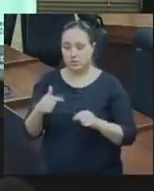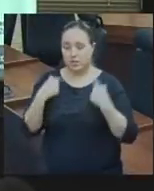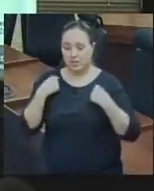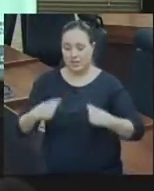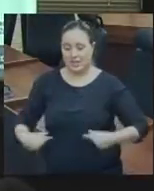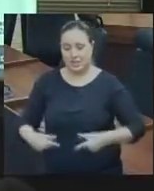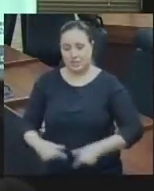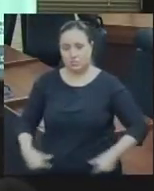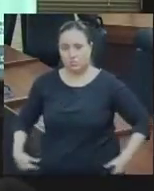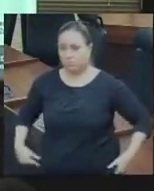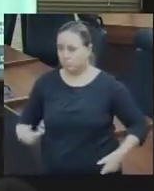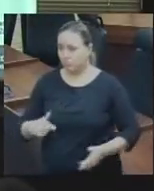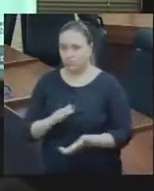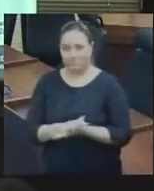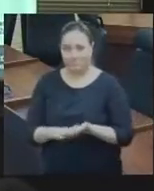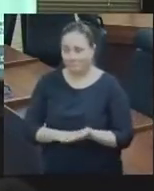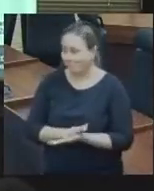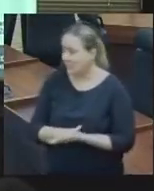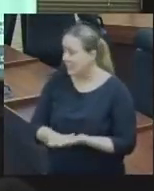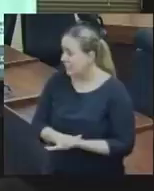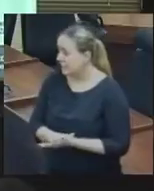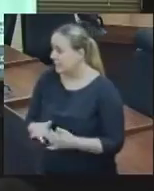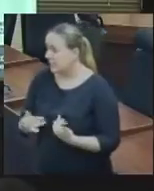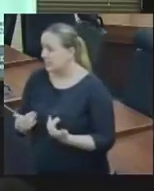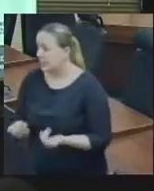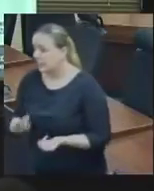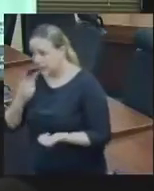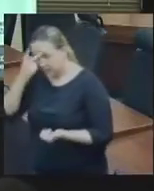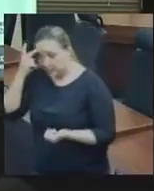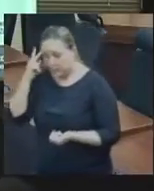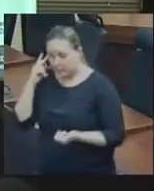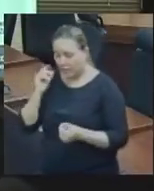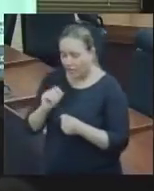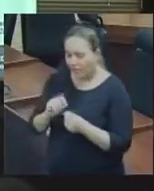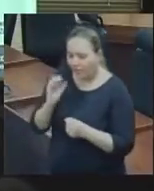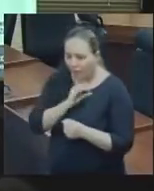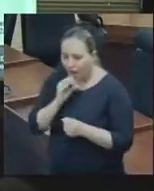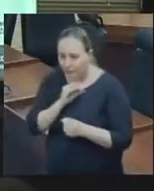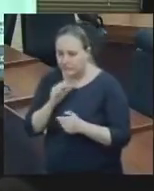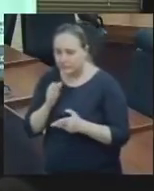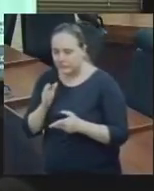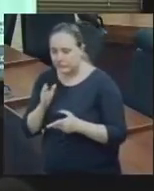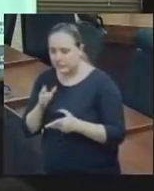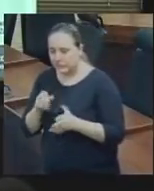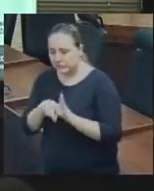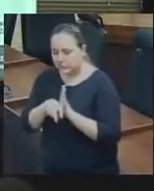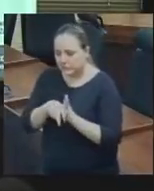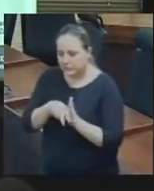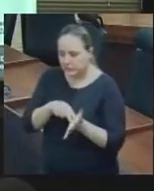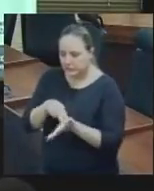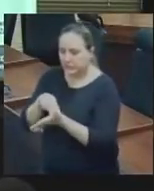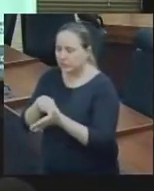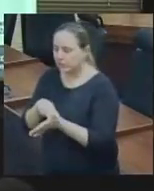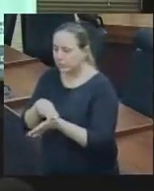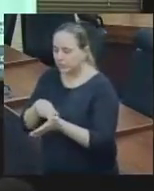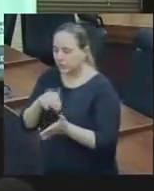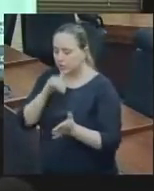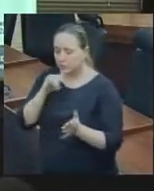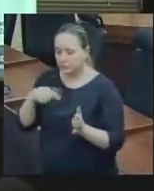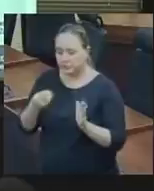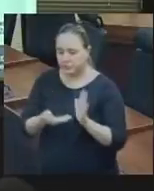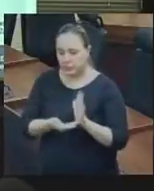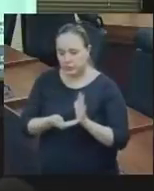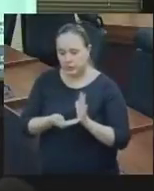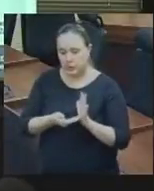né é aquela coisa ah ah ah todo mundo faz com pressa por mais esse ambulift começou a subir